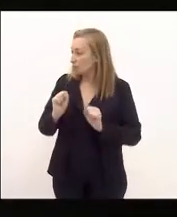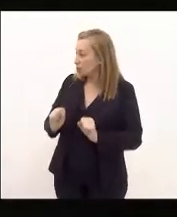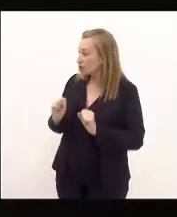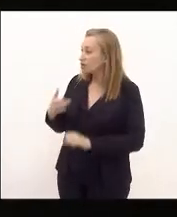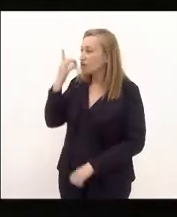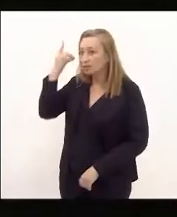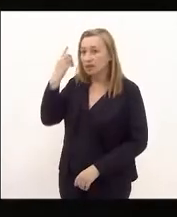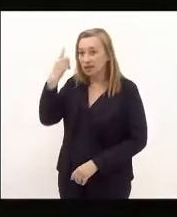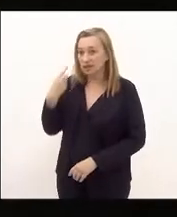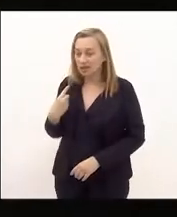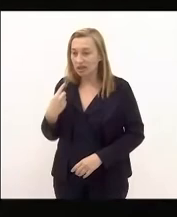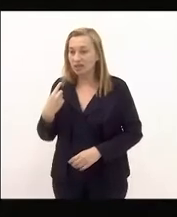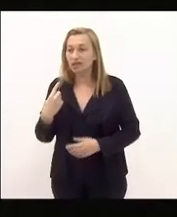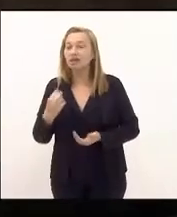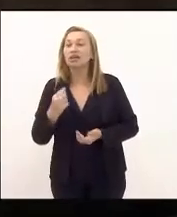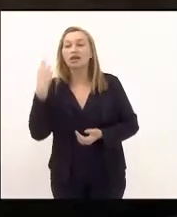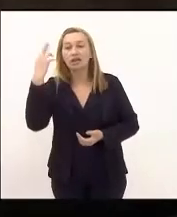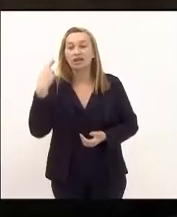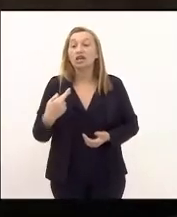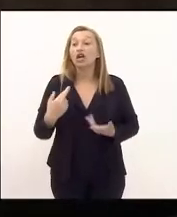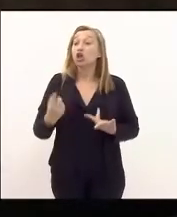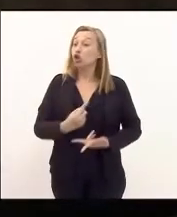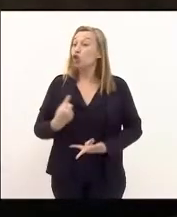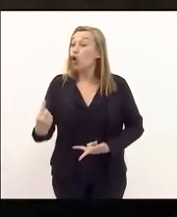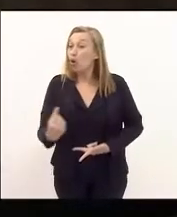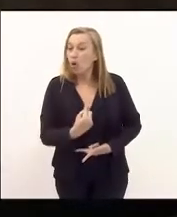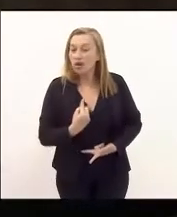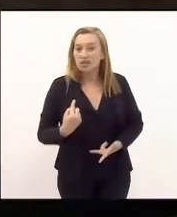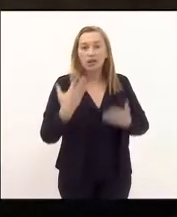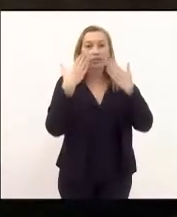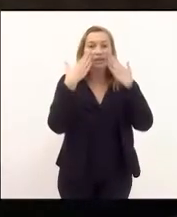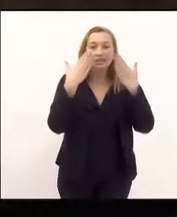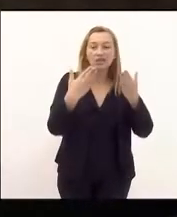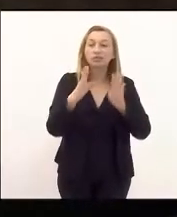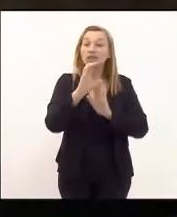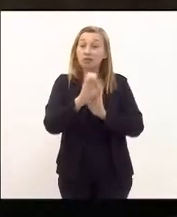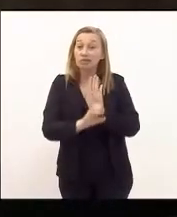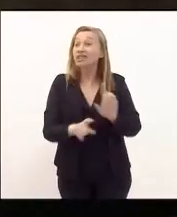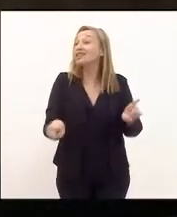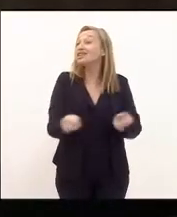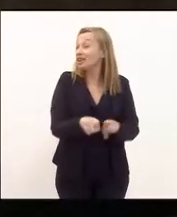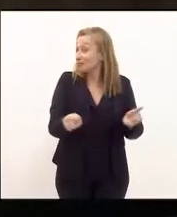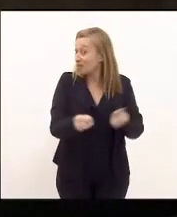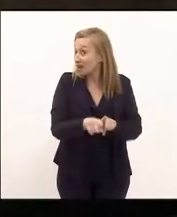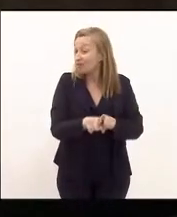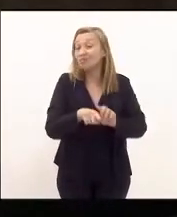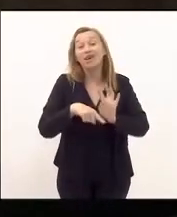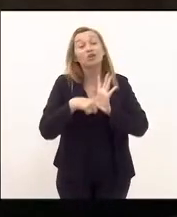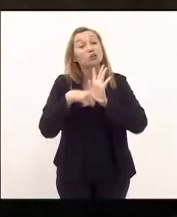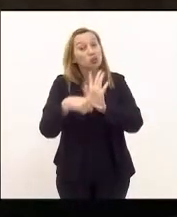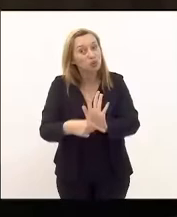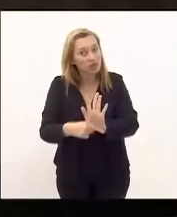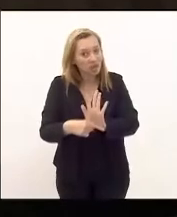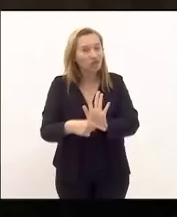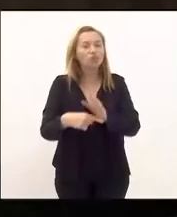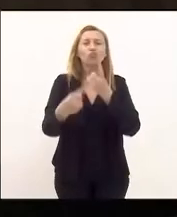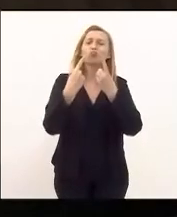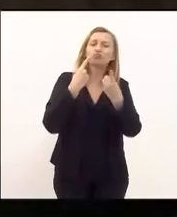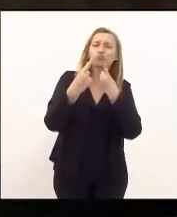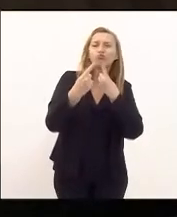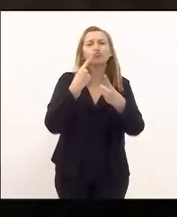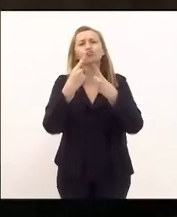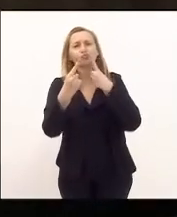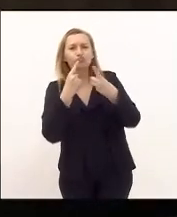Renata Souza. Deputado Ratinho, nós apresentamos emenda também para contribuir com a discussão